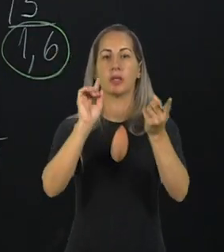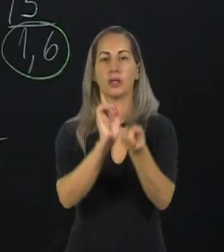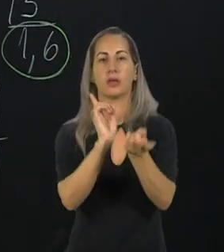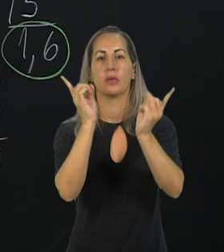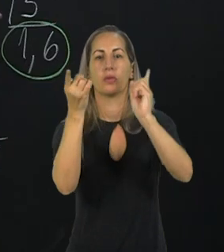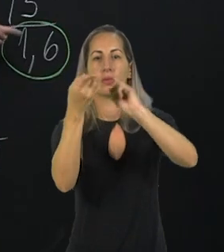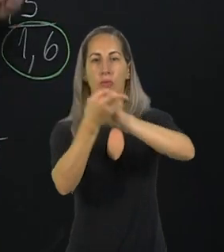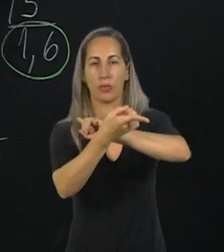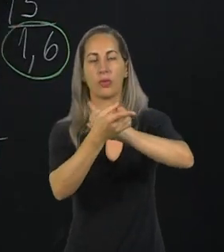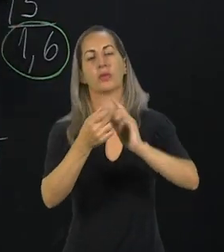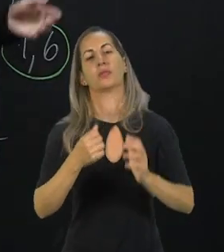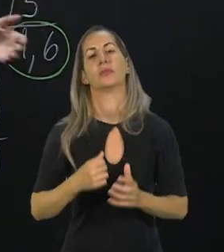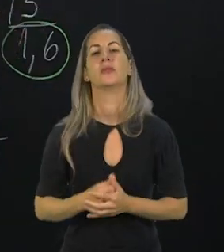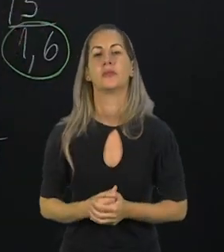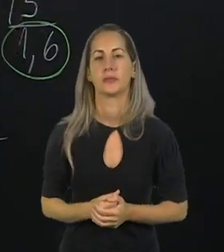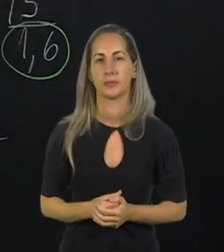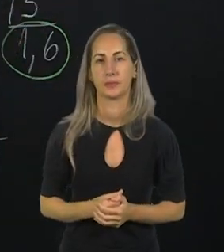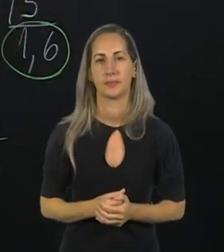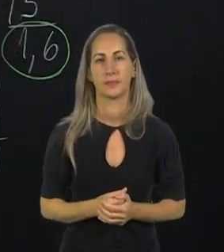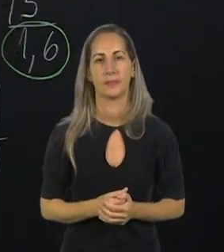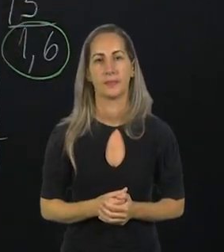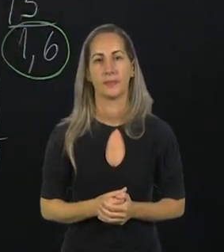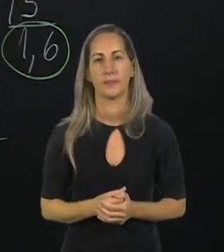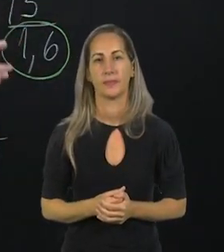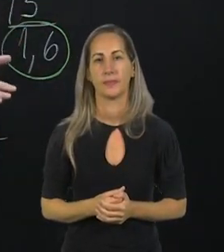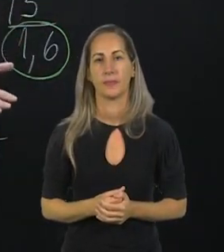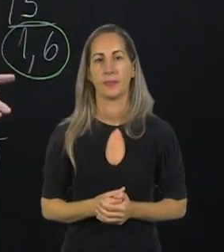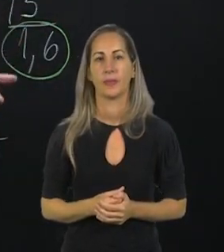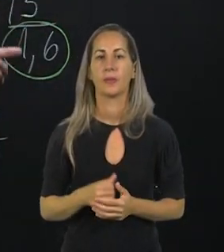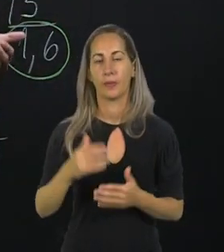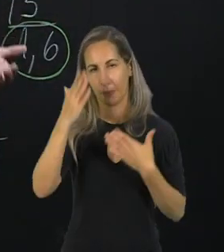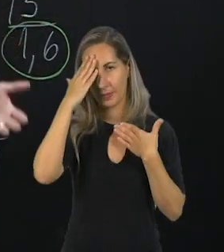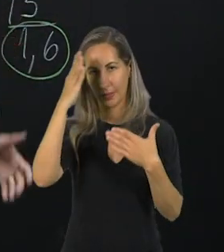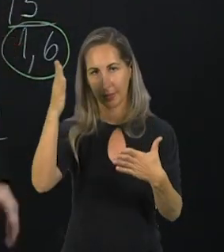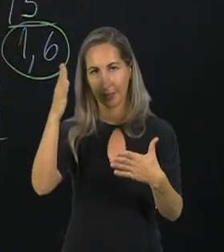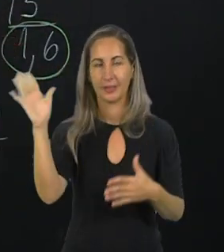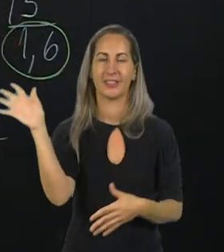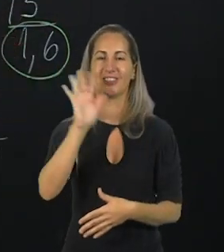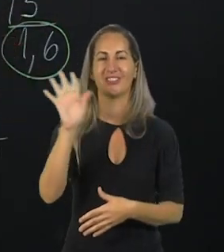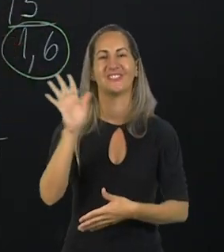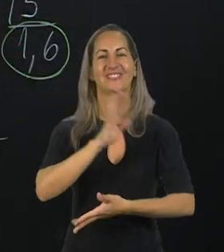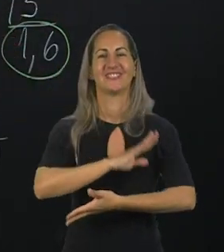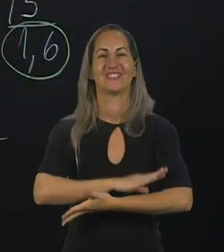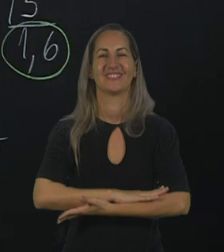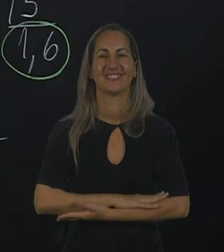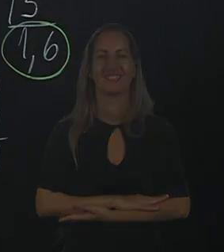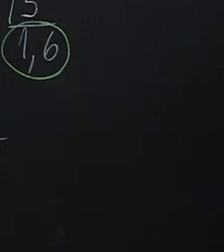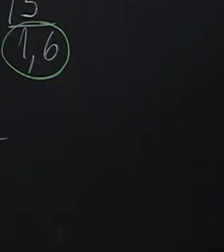fração qualquer em número decimal. Então, muito obrigado e tchau.